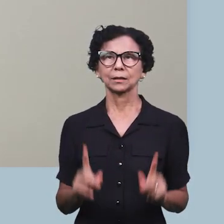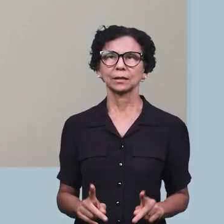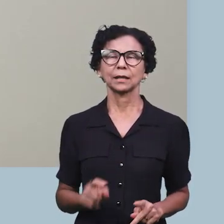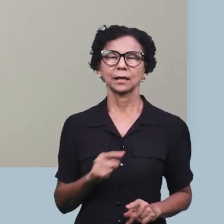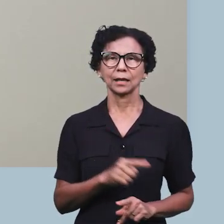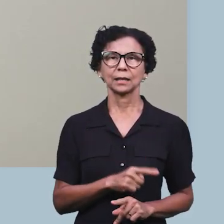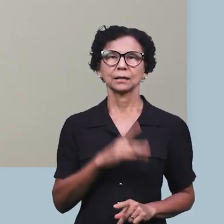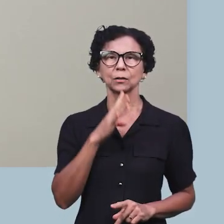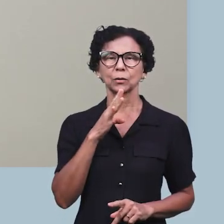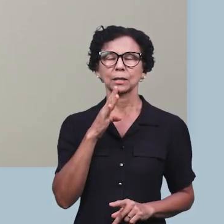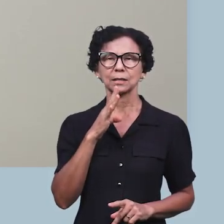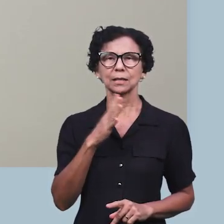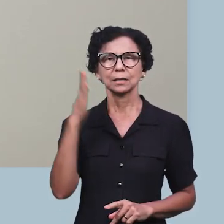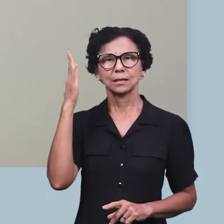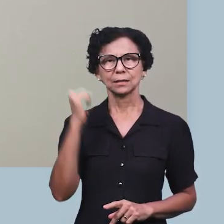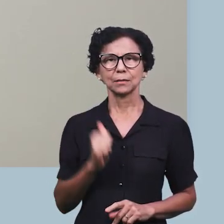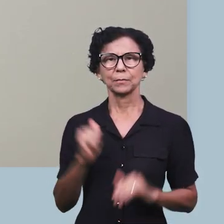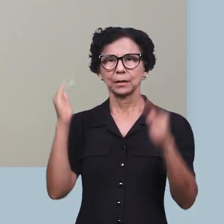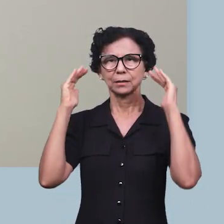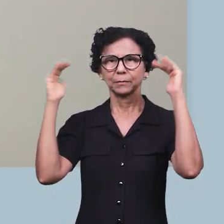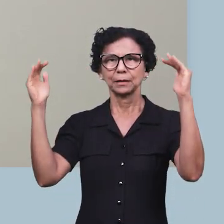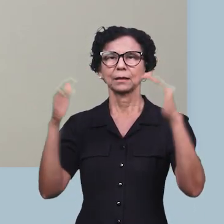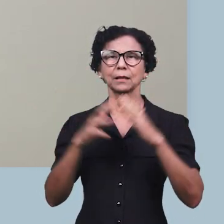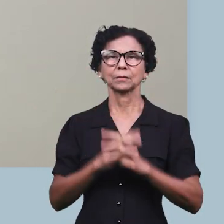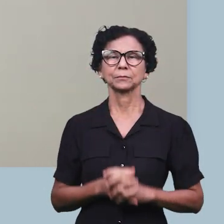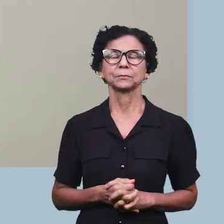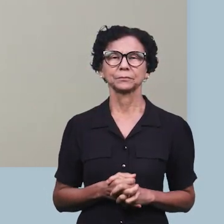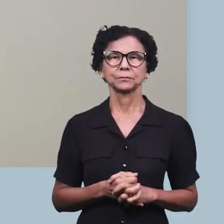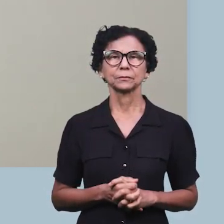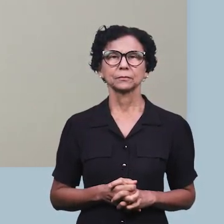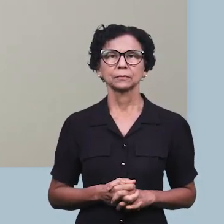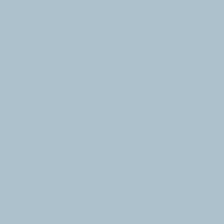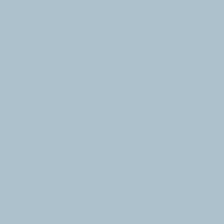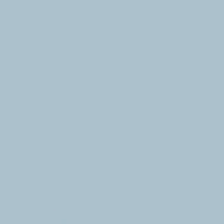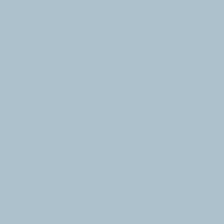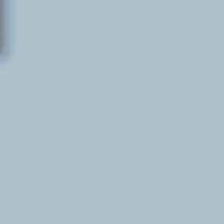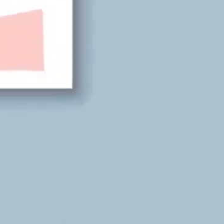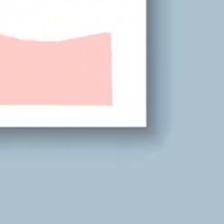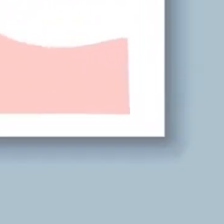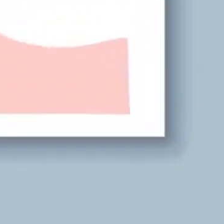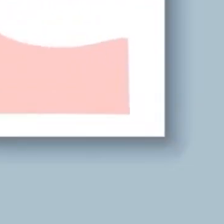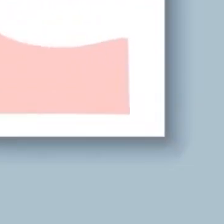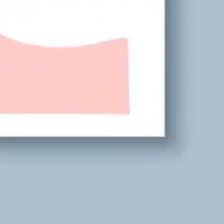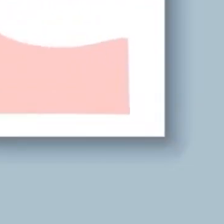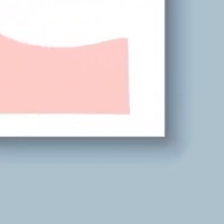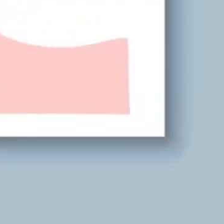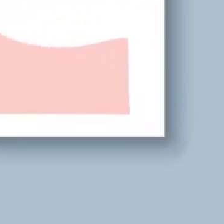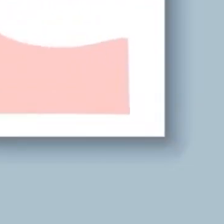dela saber a quem ela deve respeitar, tá bom? A paz do Senhor.